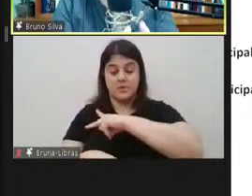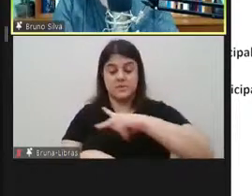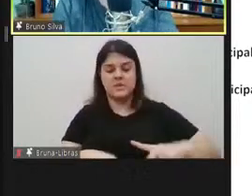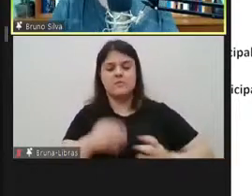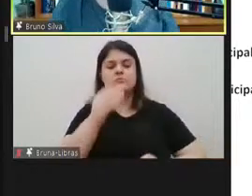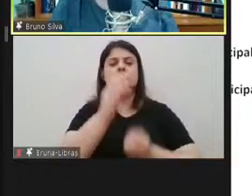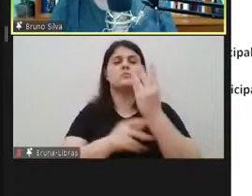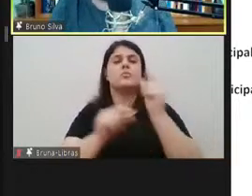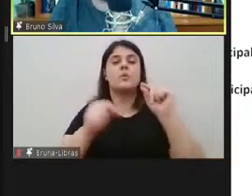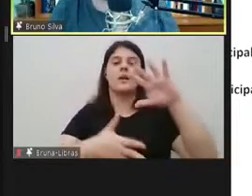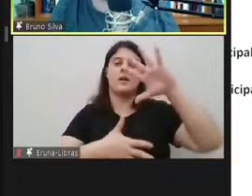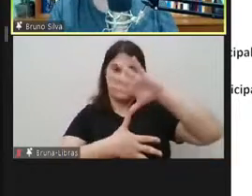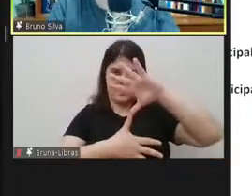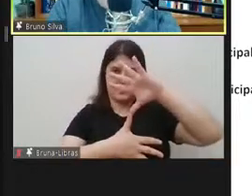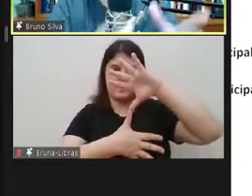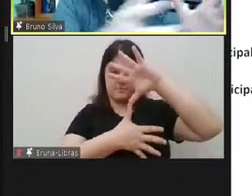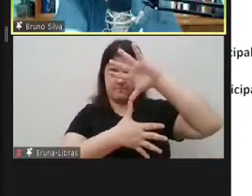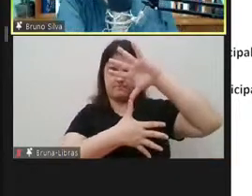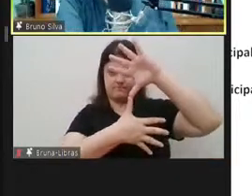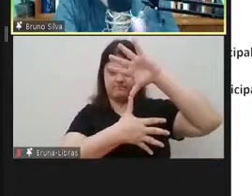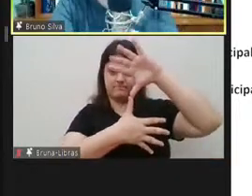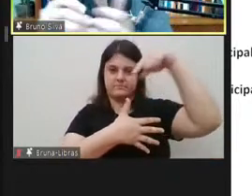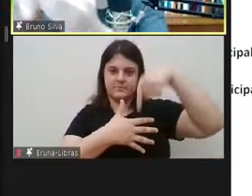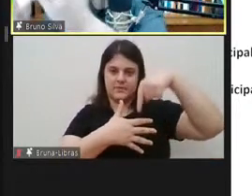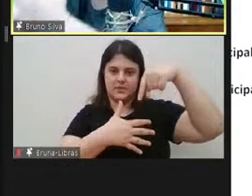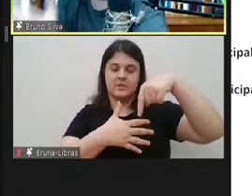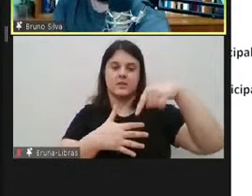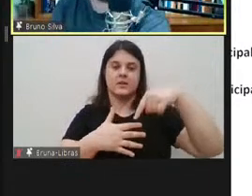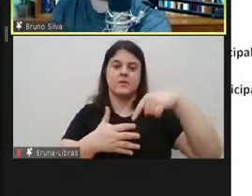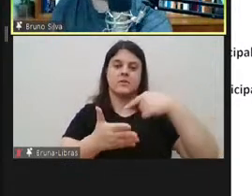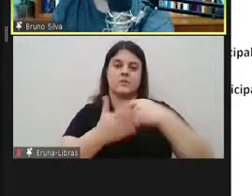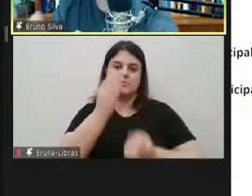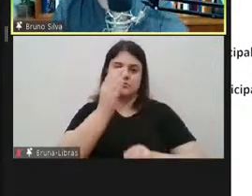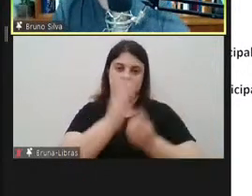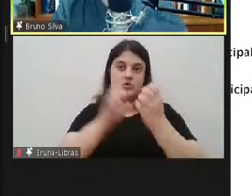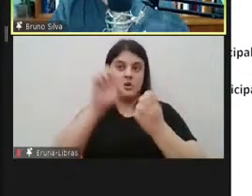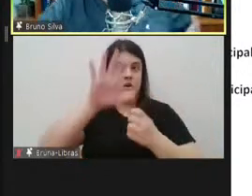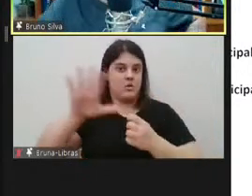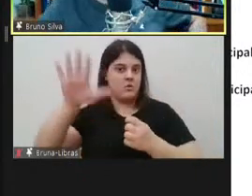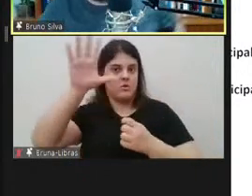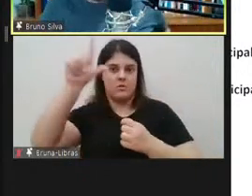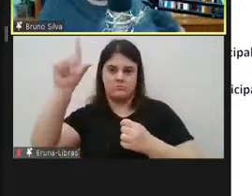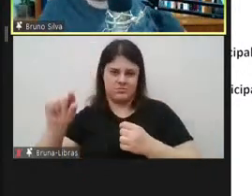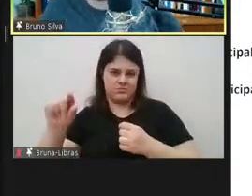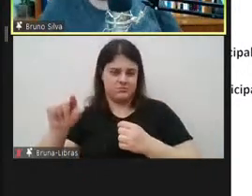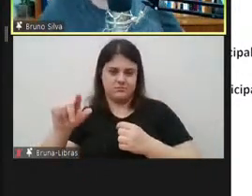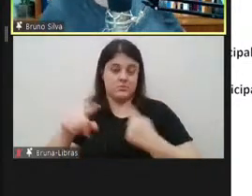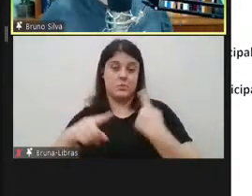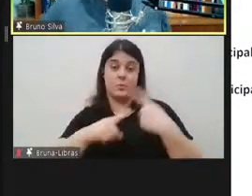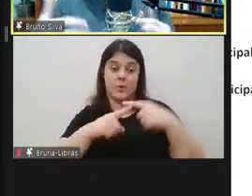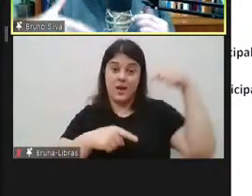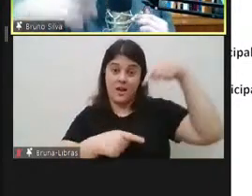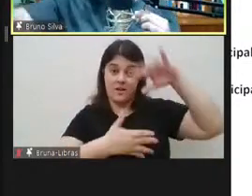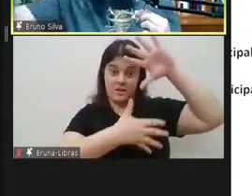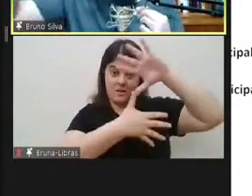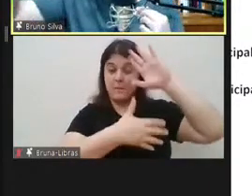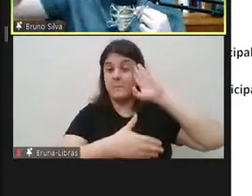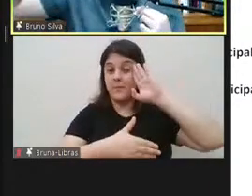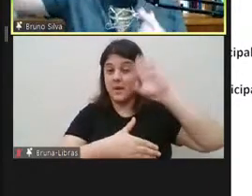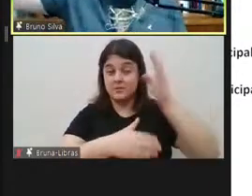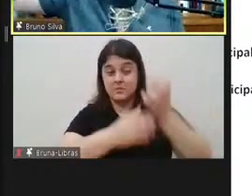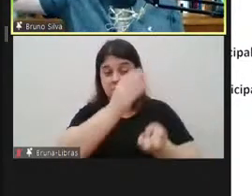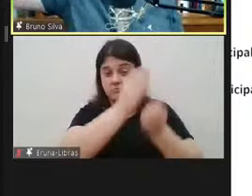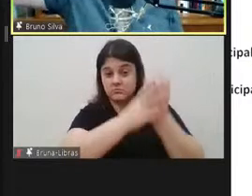ele é um fenômeno da América certo não falo mais da América do que da Europa porque porque na América os pais fundadores